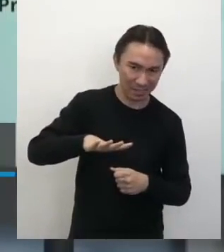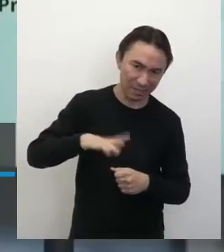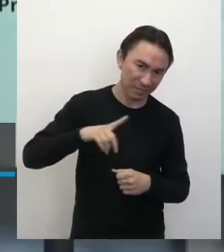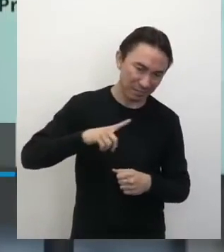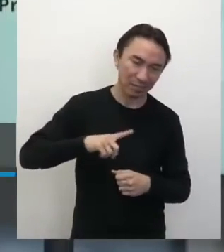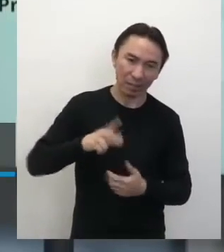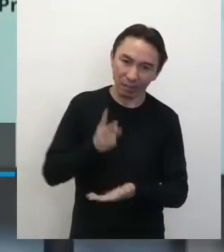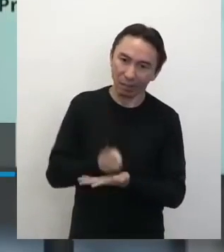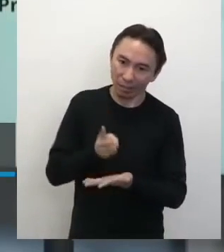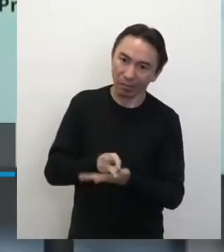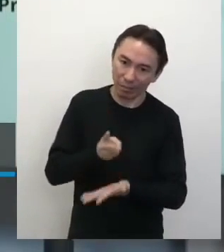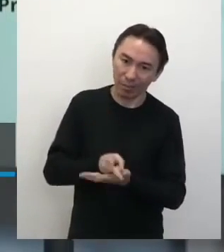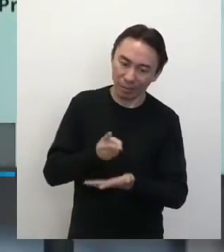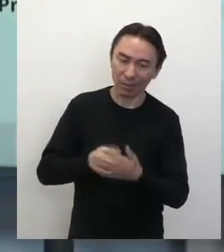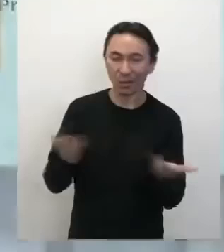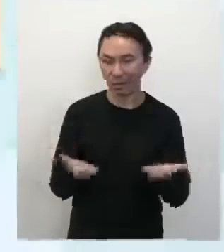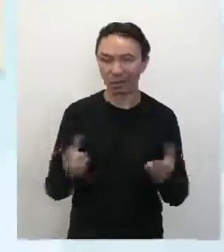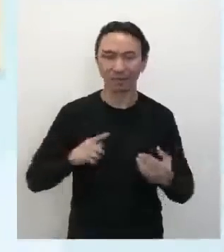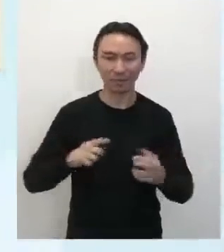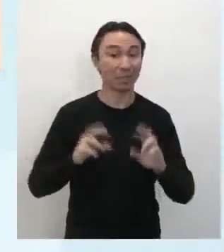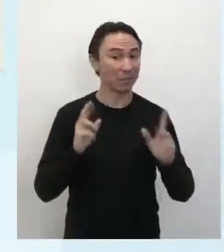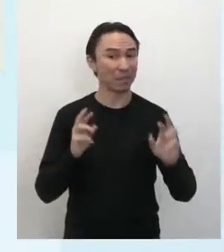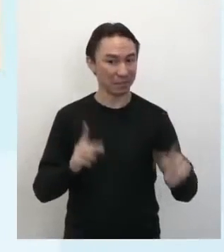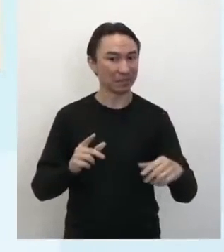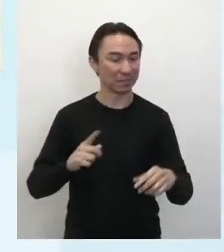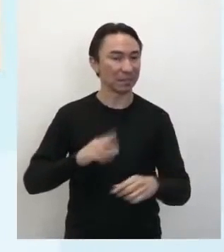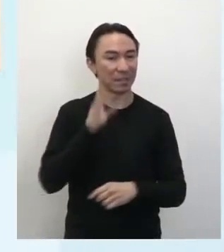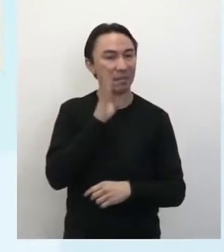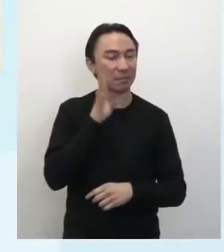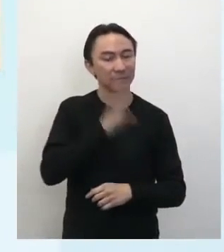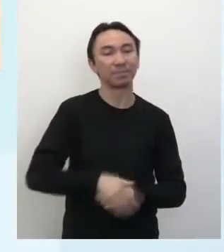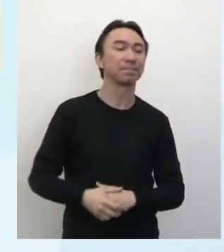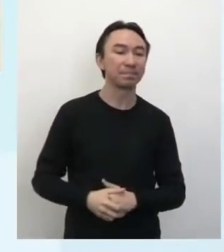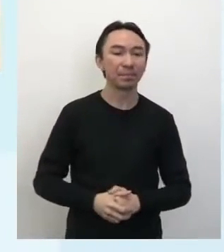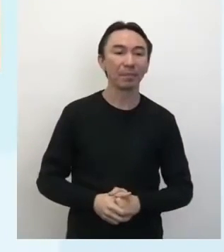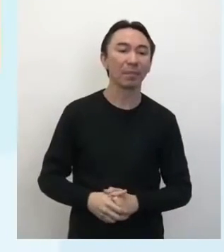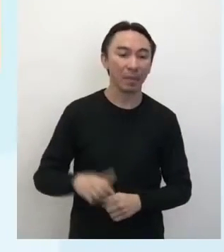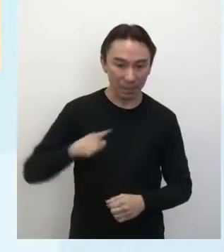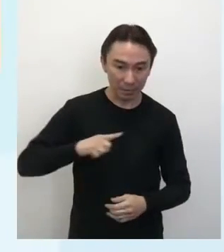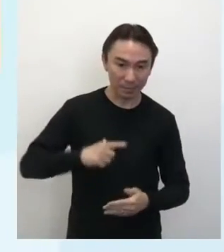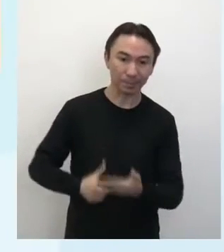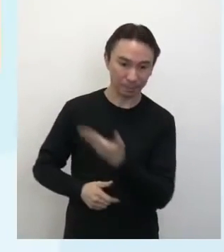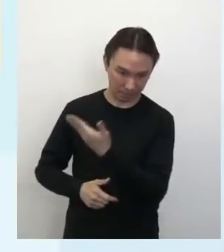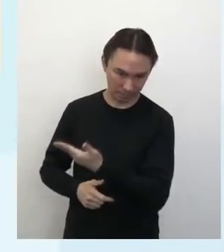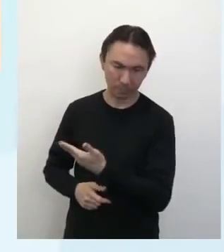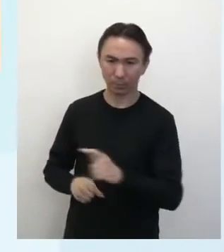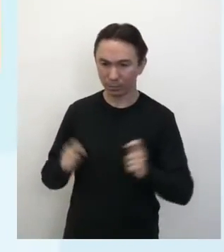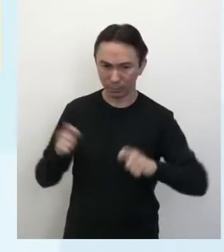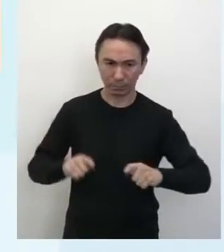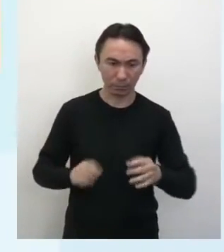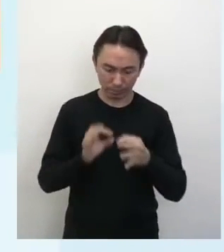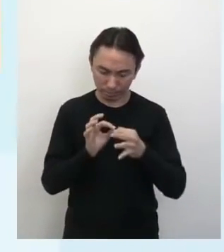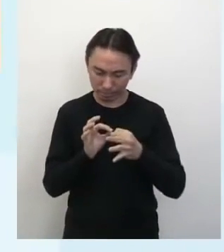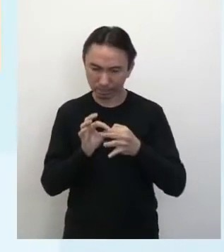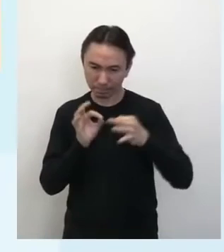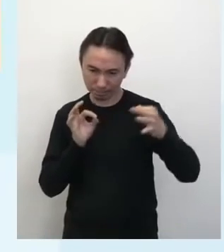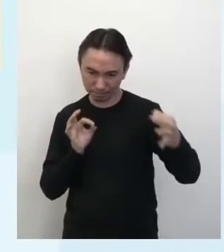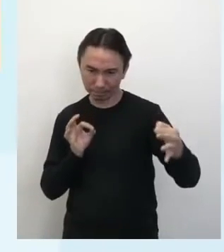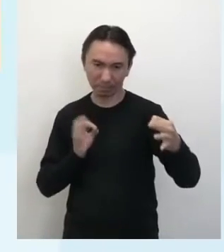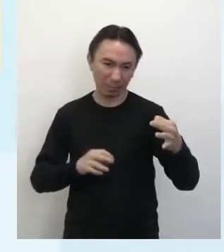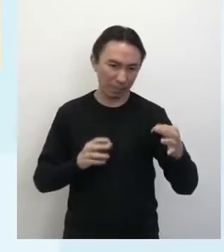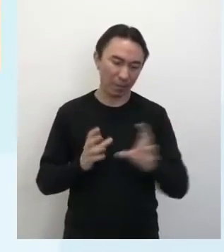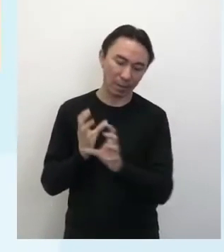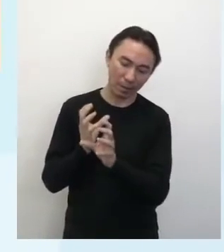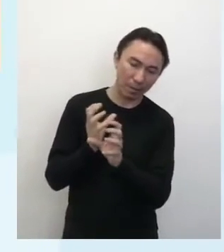né? Então vamos lá, aqui ó, de olho na tela. Nós temos aí nossos instrumentos de medida, né? Que nós trabalhamos durante